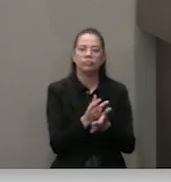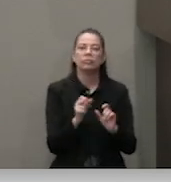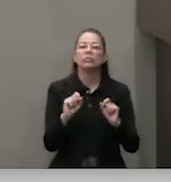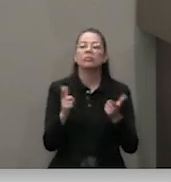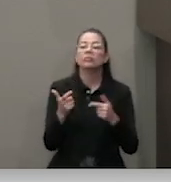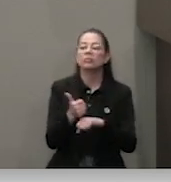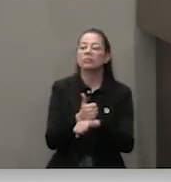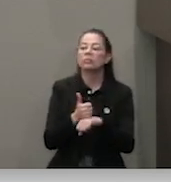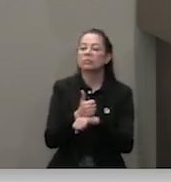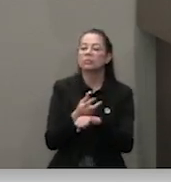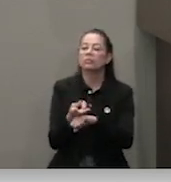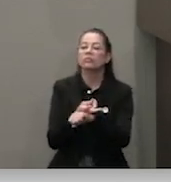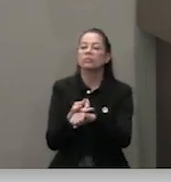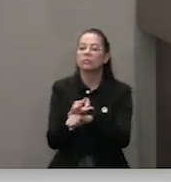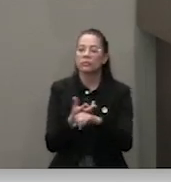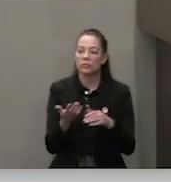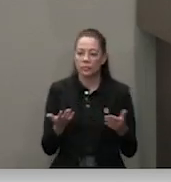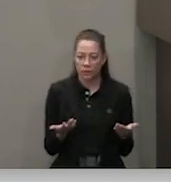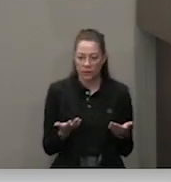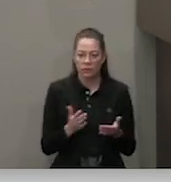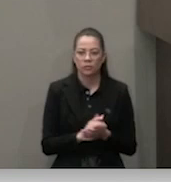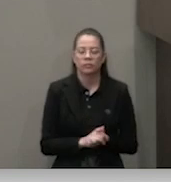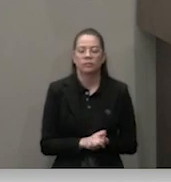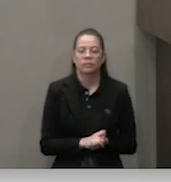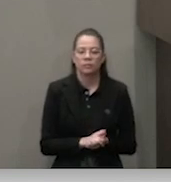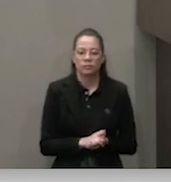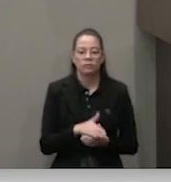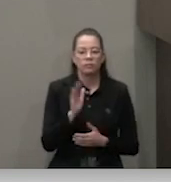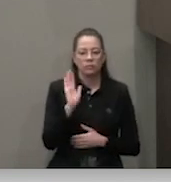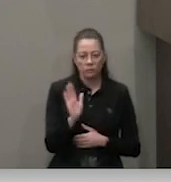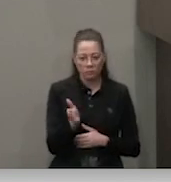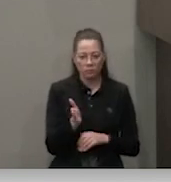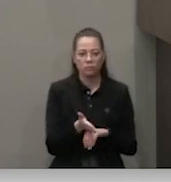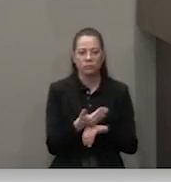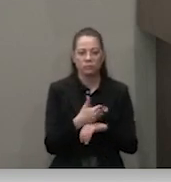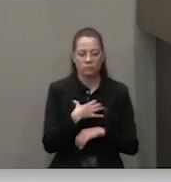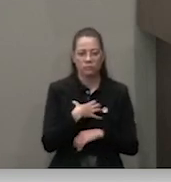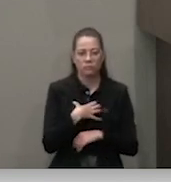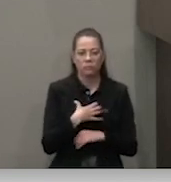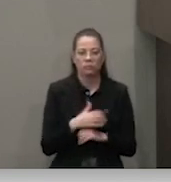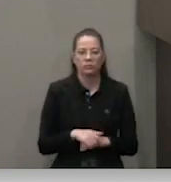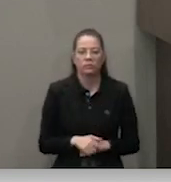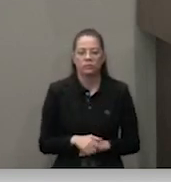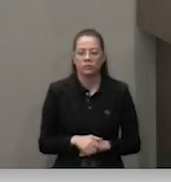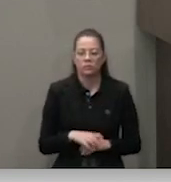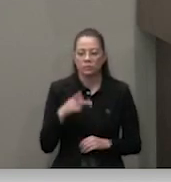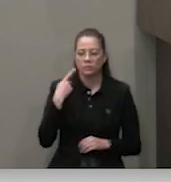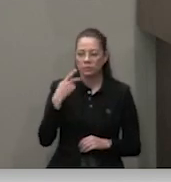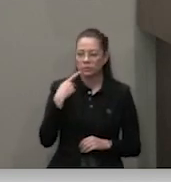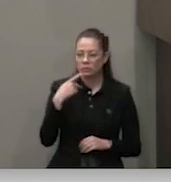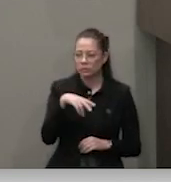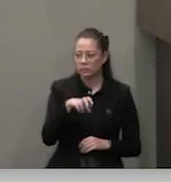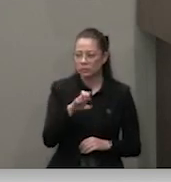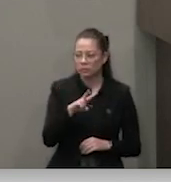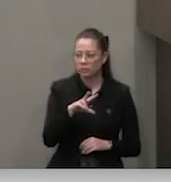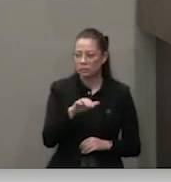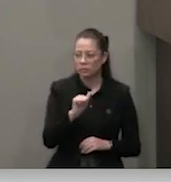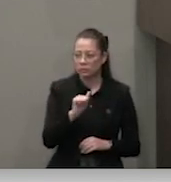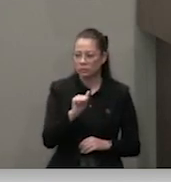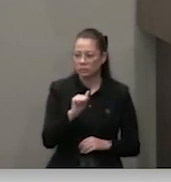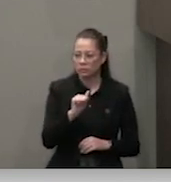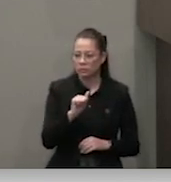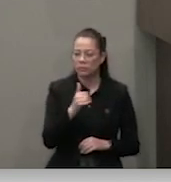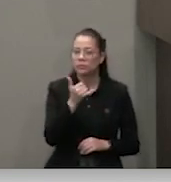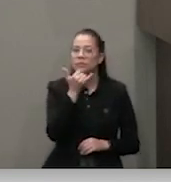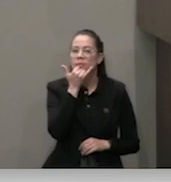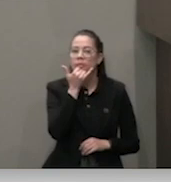profissionais que estão buscando Então já já adianto aí o meu posicionamento vereadora Eva